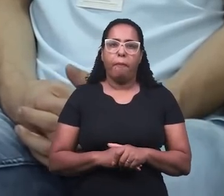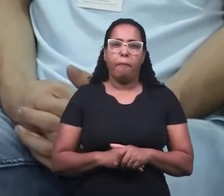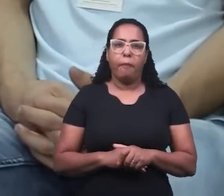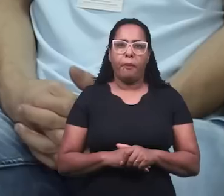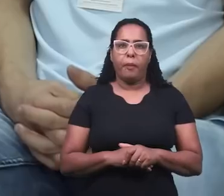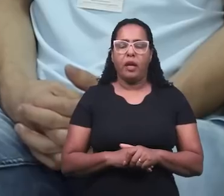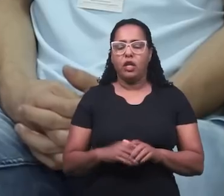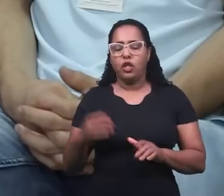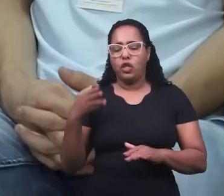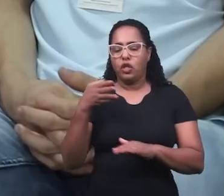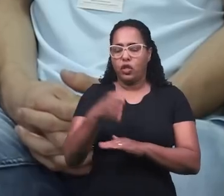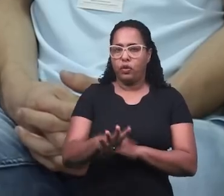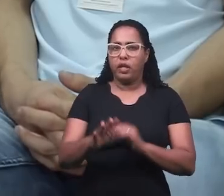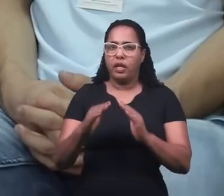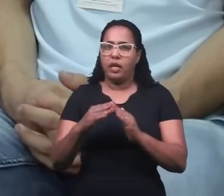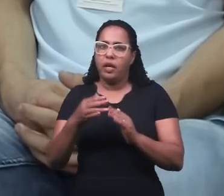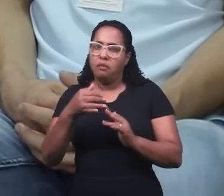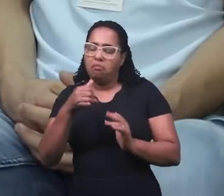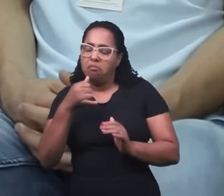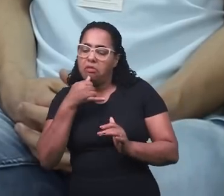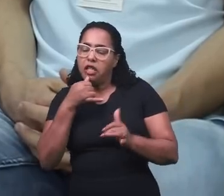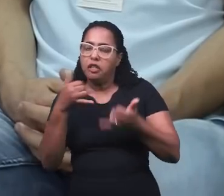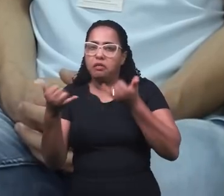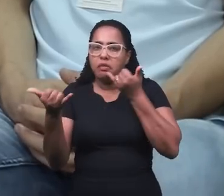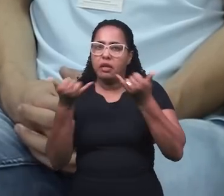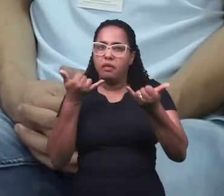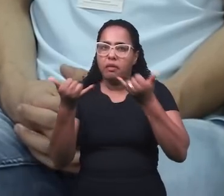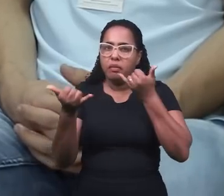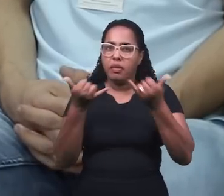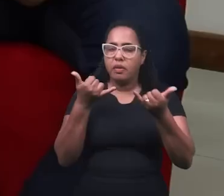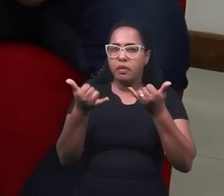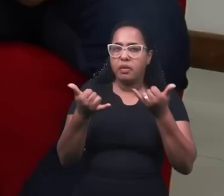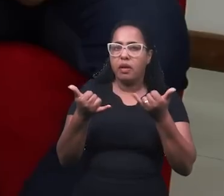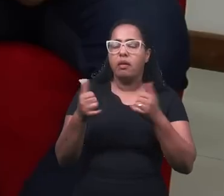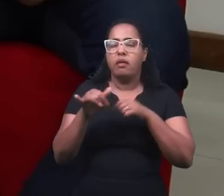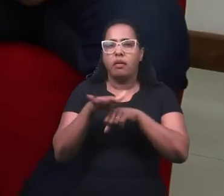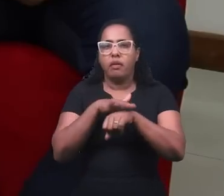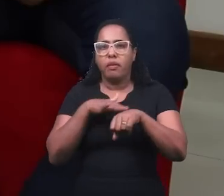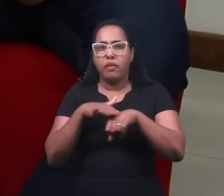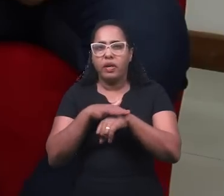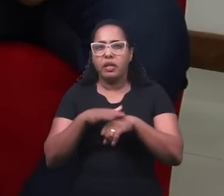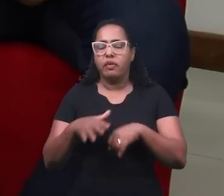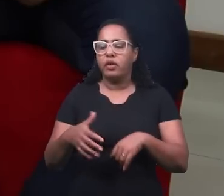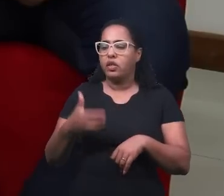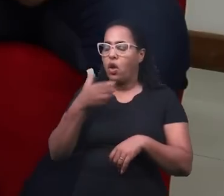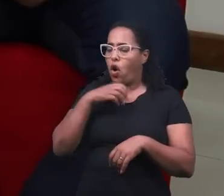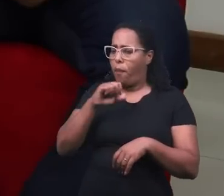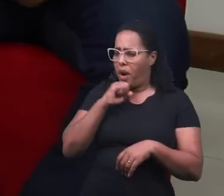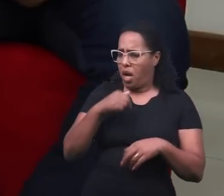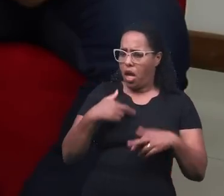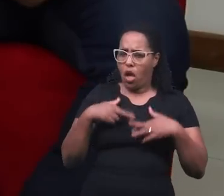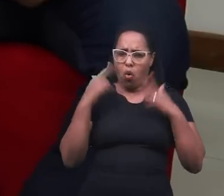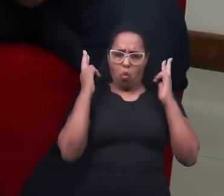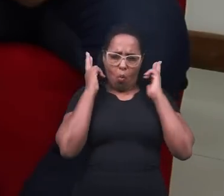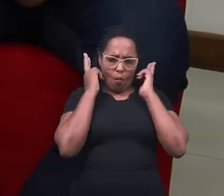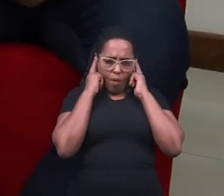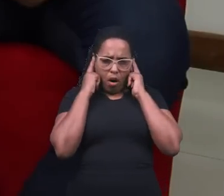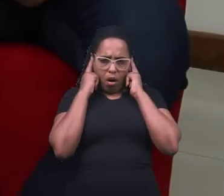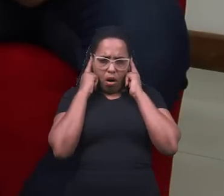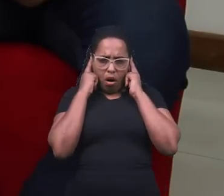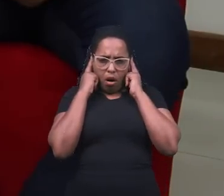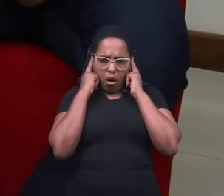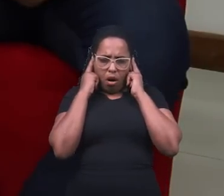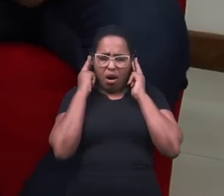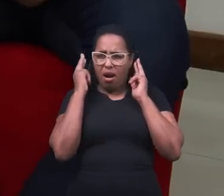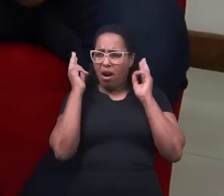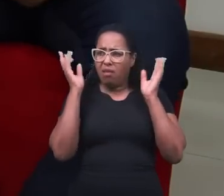nós chegamos em casa, assim, né, um pouco triste, claro, né, com a notícia. E aí, conversando com ele, ele virou e falou assim: mãe, eu vou ficar surdo, não